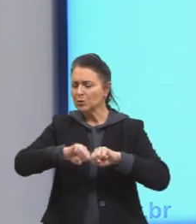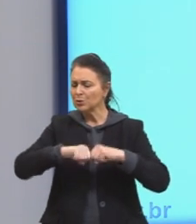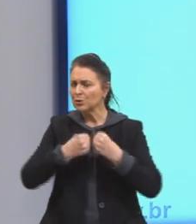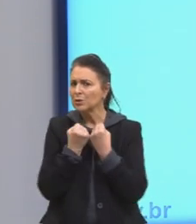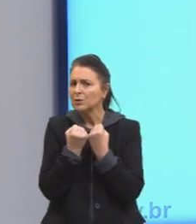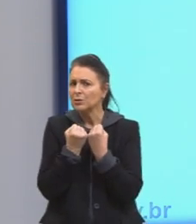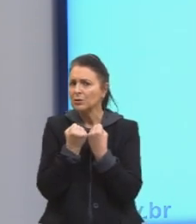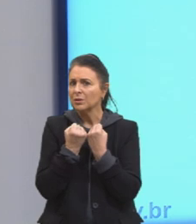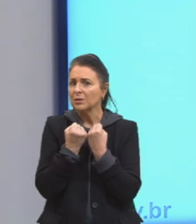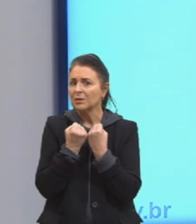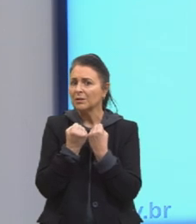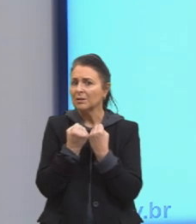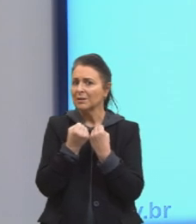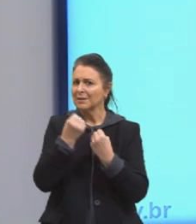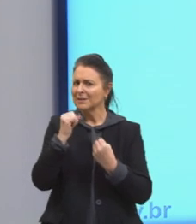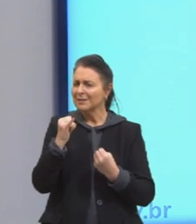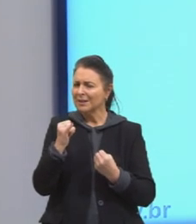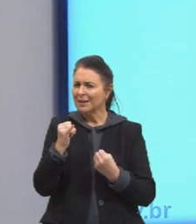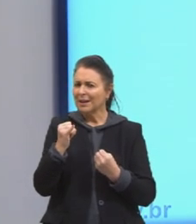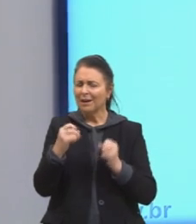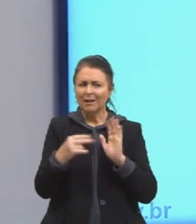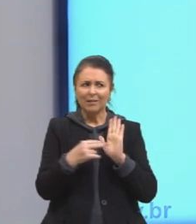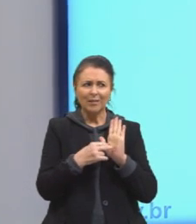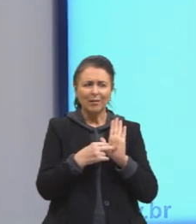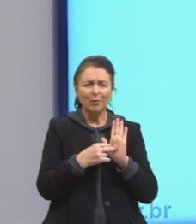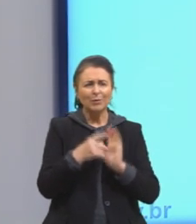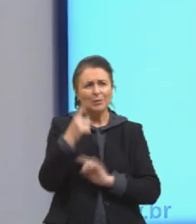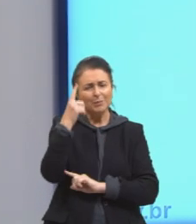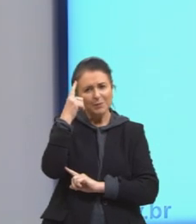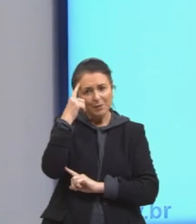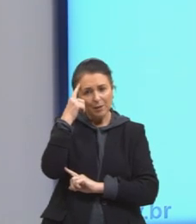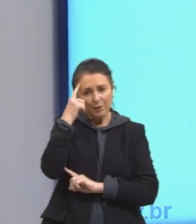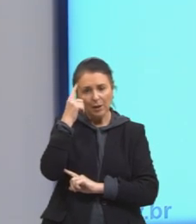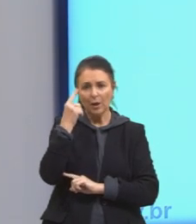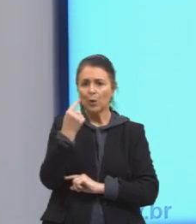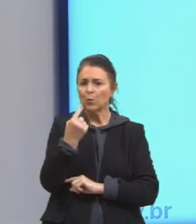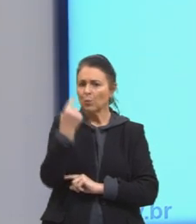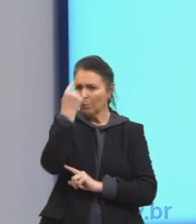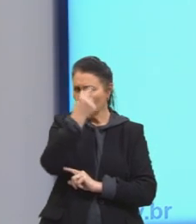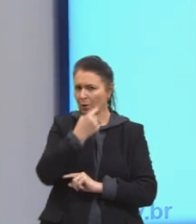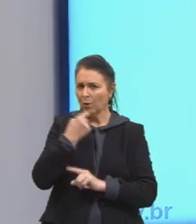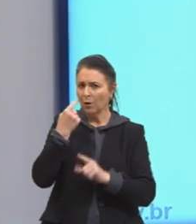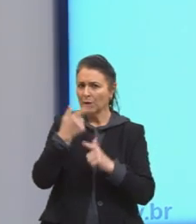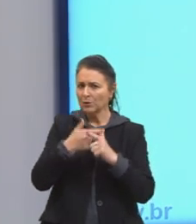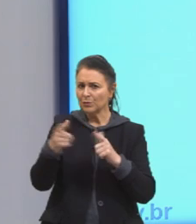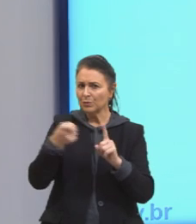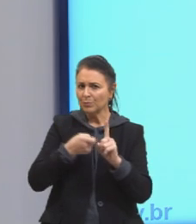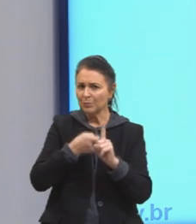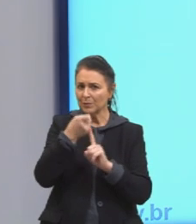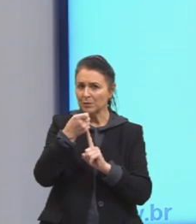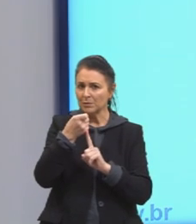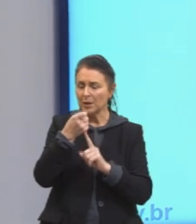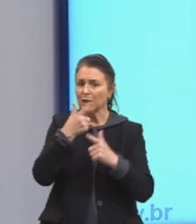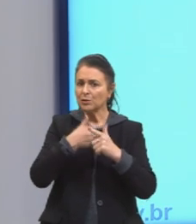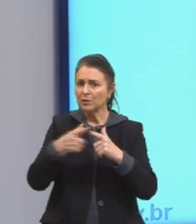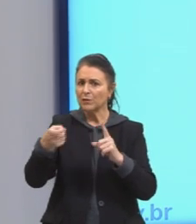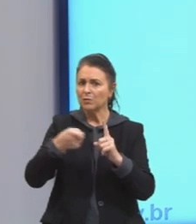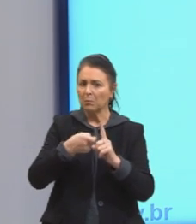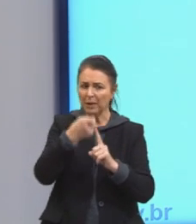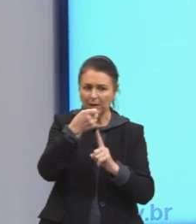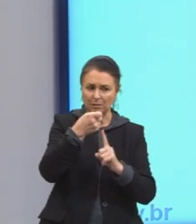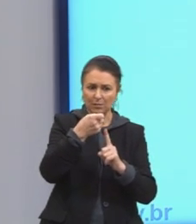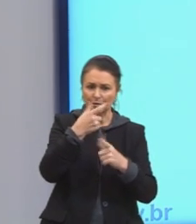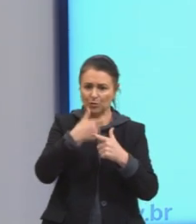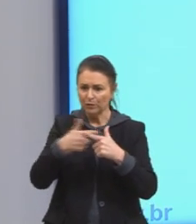se a gente presta bem atenção gente vai ver que vai ter uma hora dividido por mês mês também é tempo se a gente divide mês por